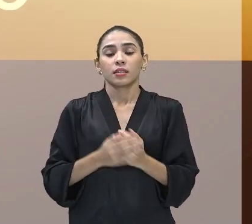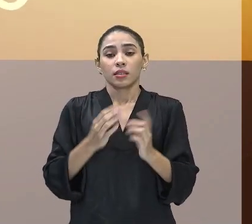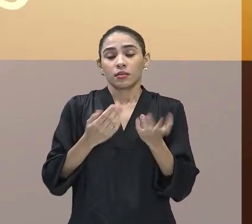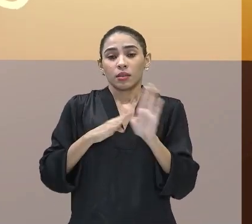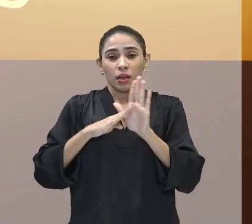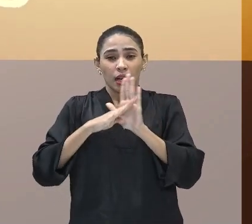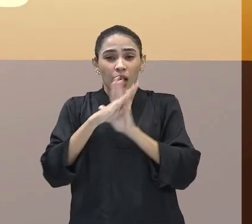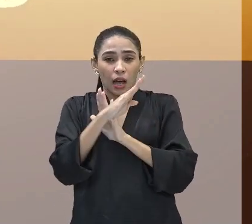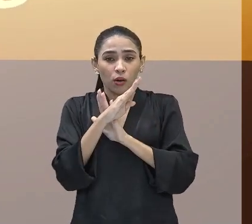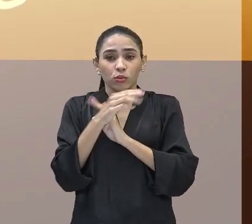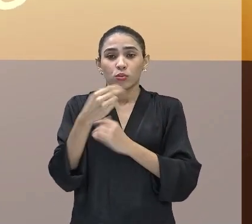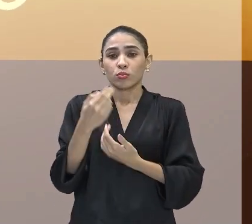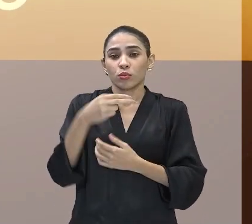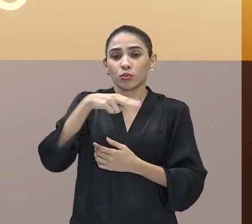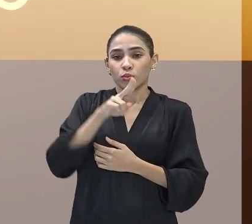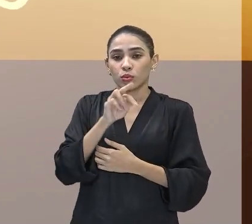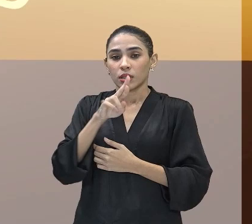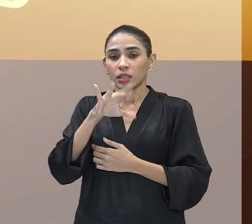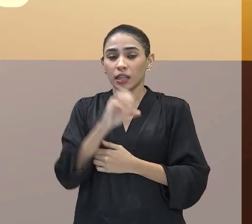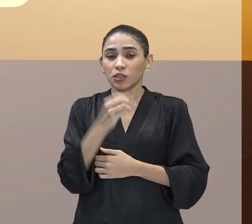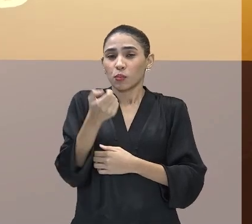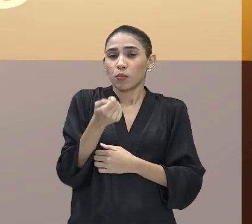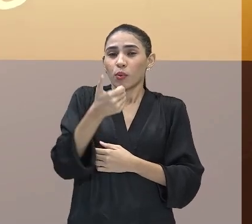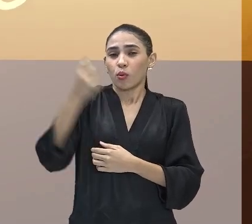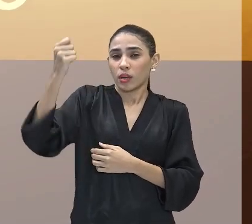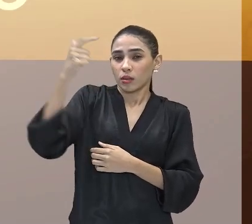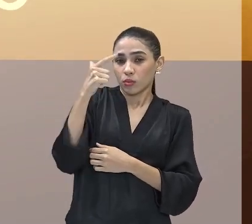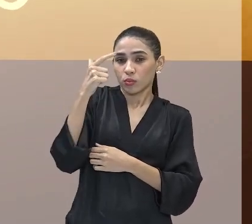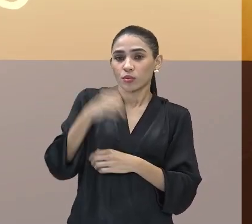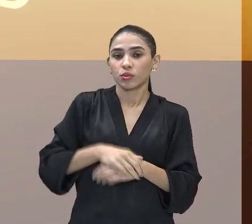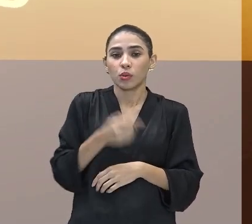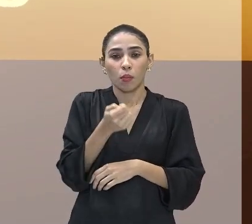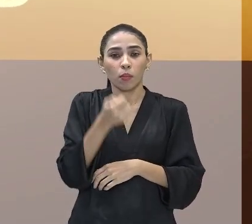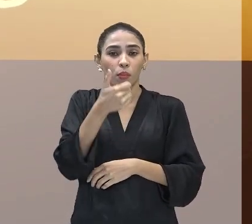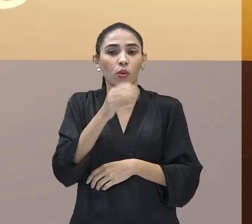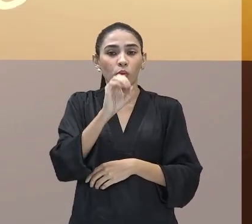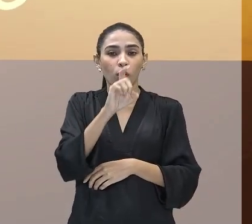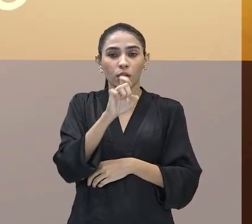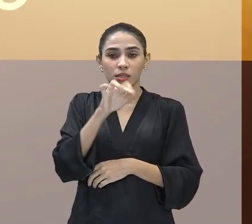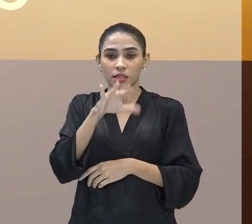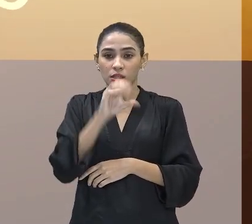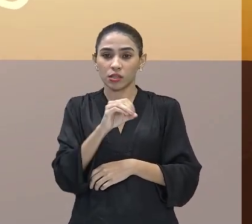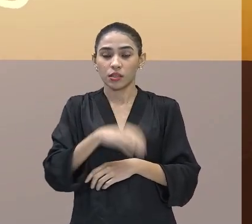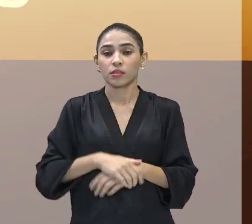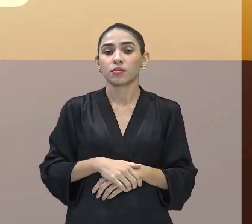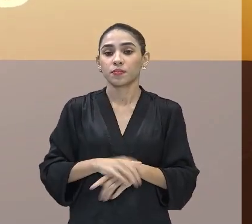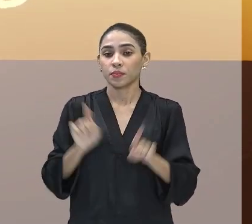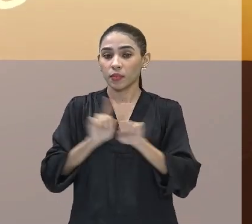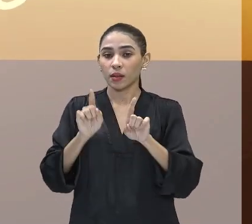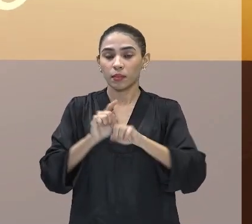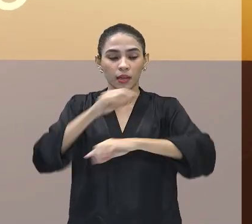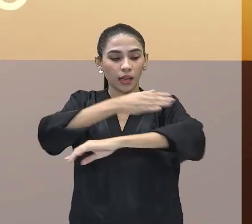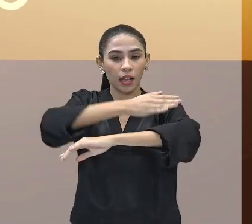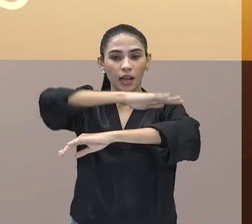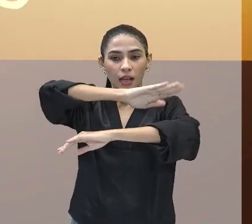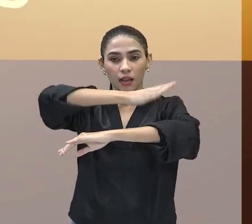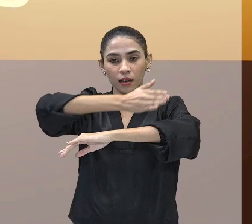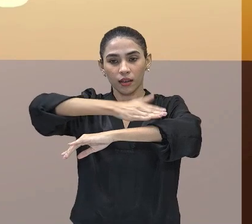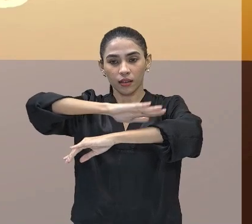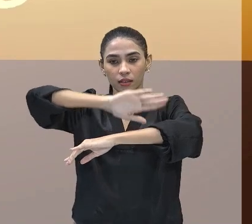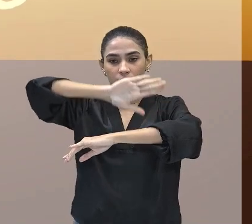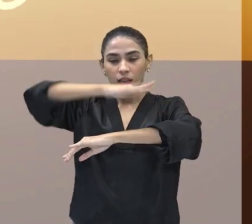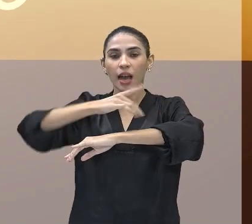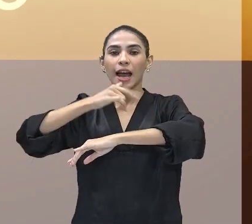pouca penetração de luz pouco nível de oxigênio dissolvido observem que as águas ficam mais